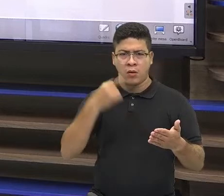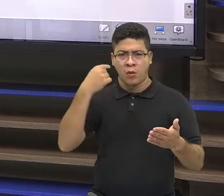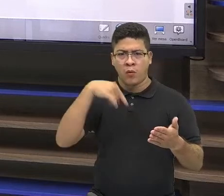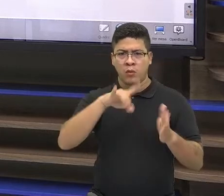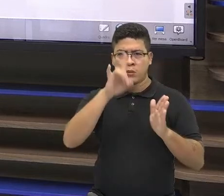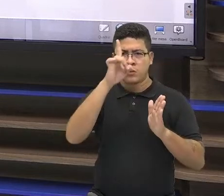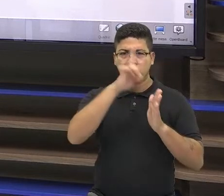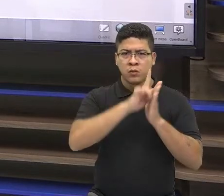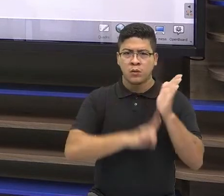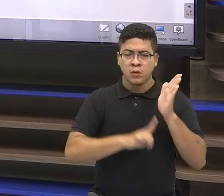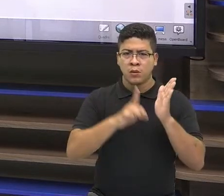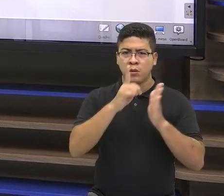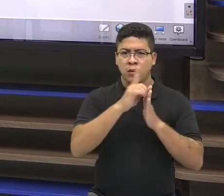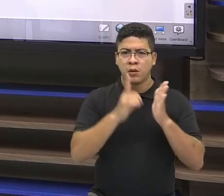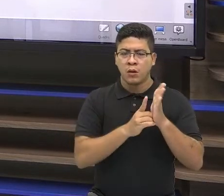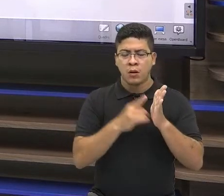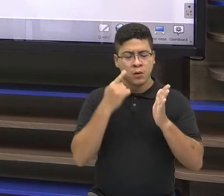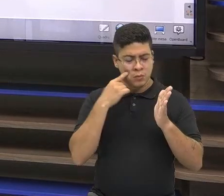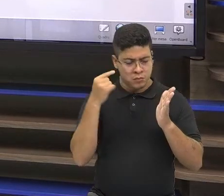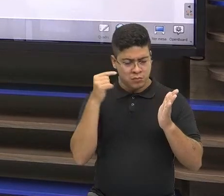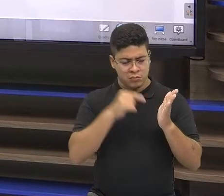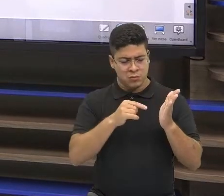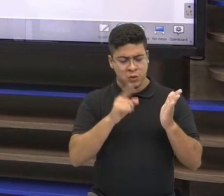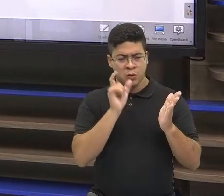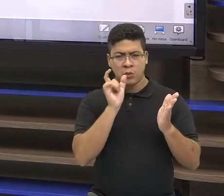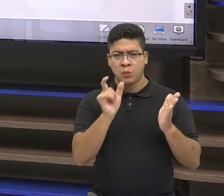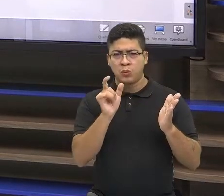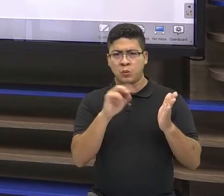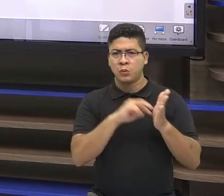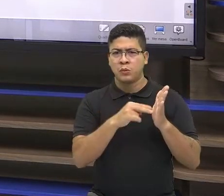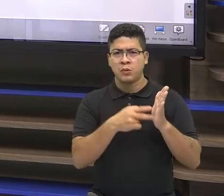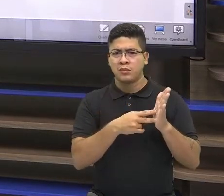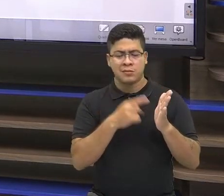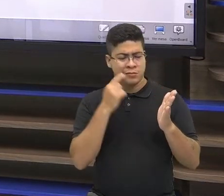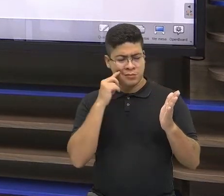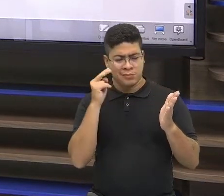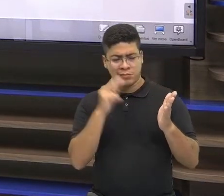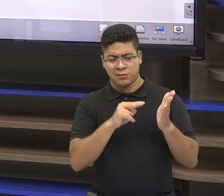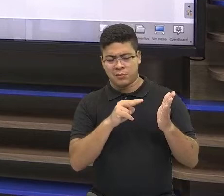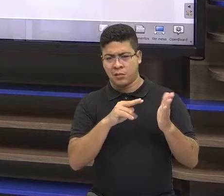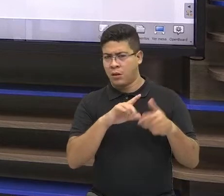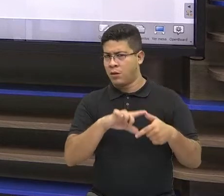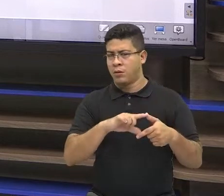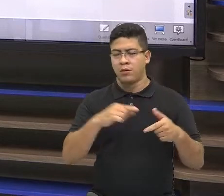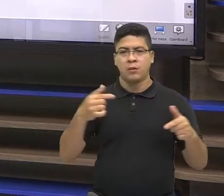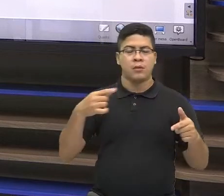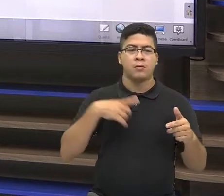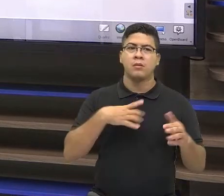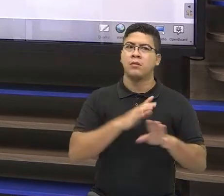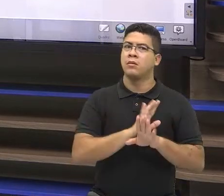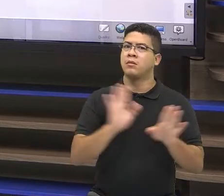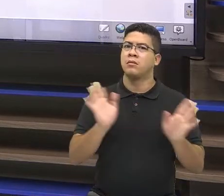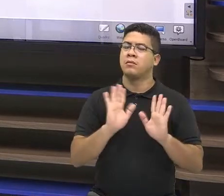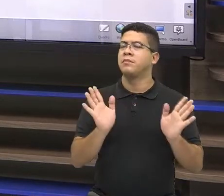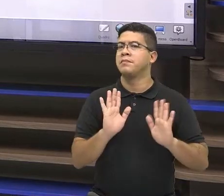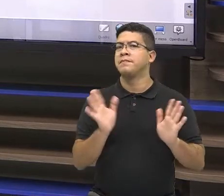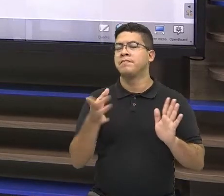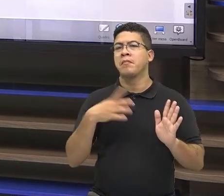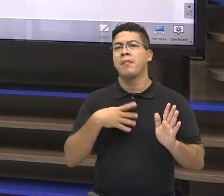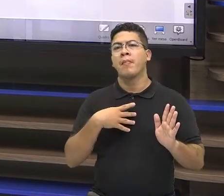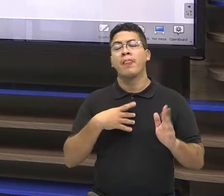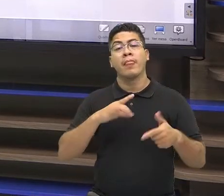o que significa uma palavra? Isso não pode acontecer no modernismo, porque as pessoas precisam